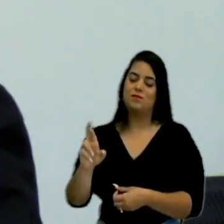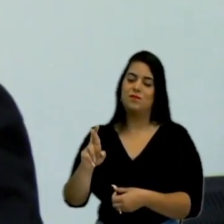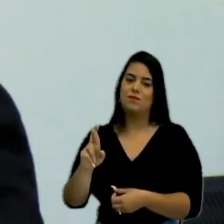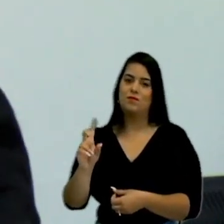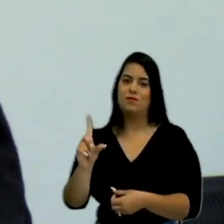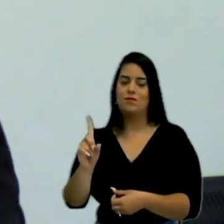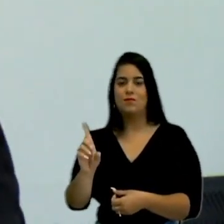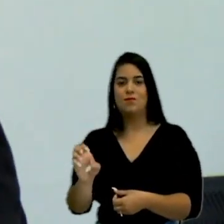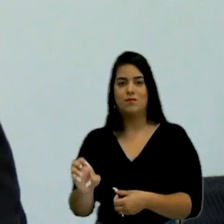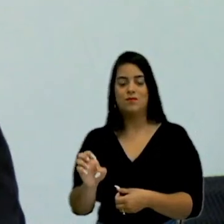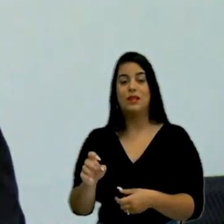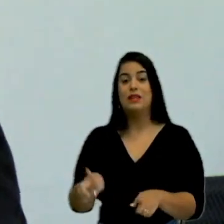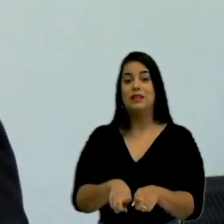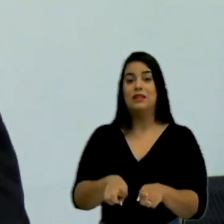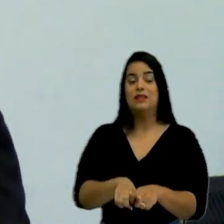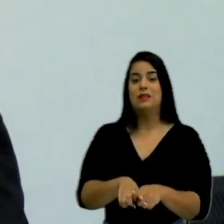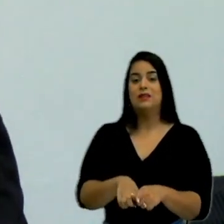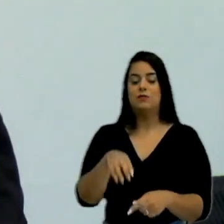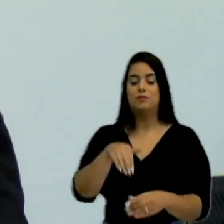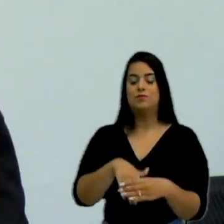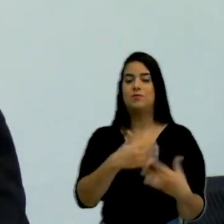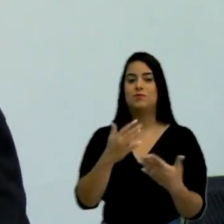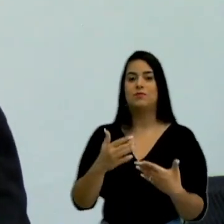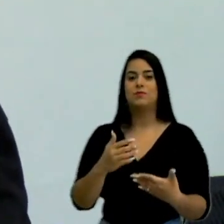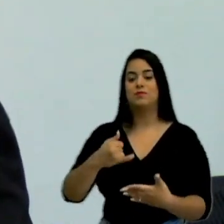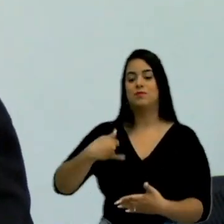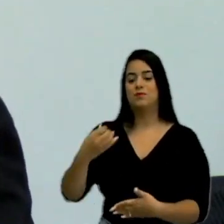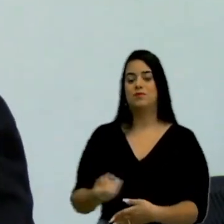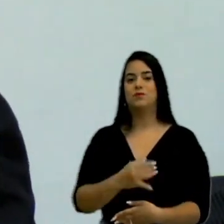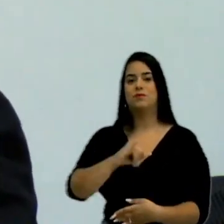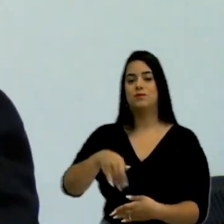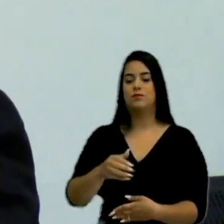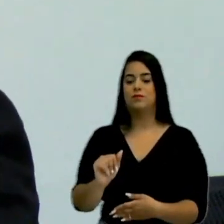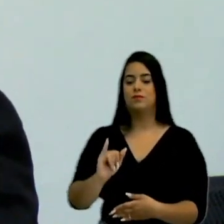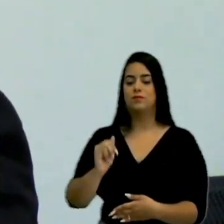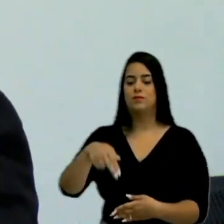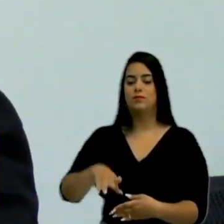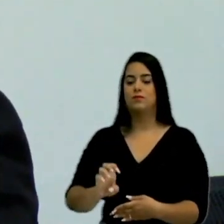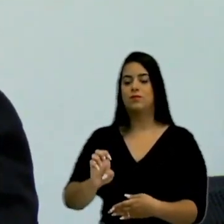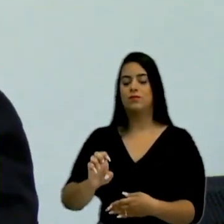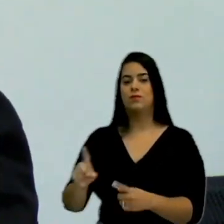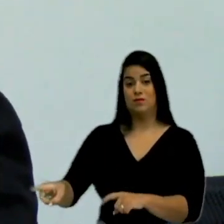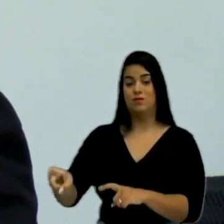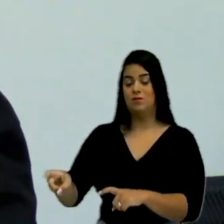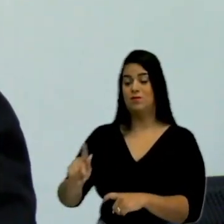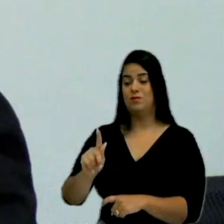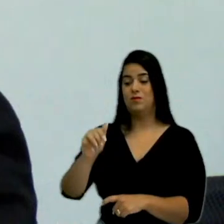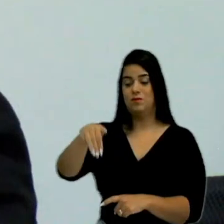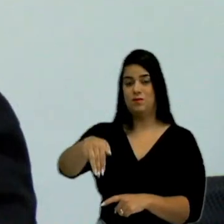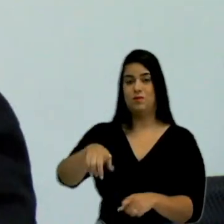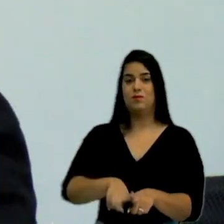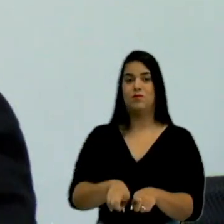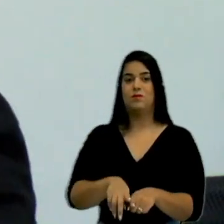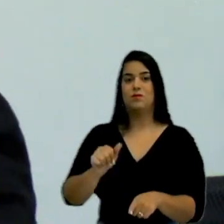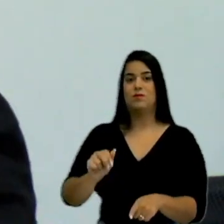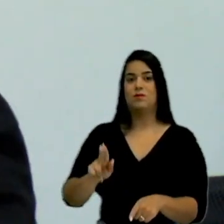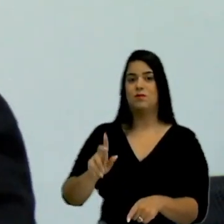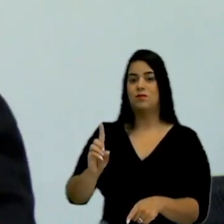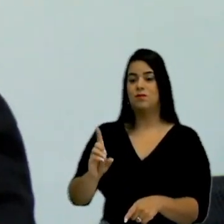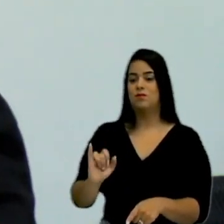voto de felicitação pela passagem do aniversário de Jaine Araújo, lá da comunidade do Gama, Aldirene